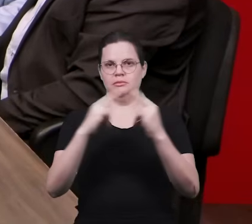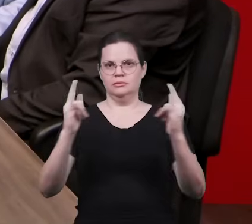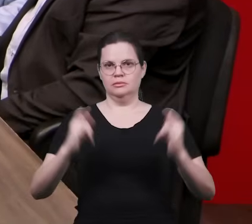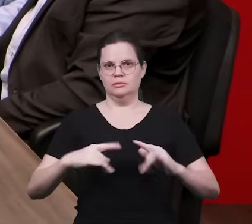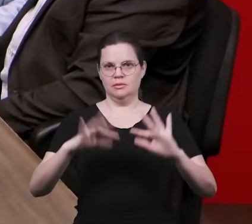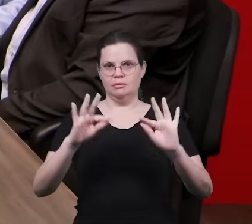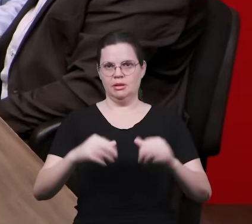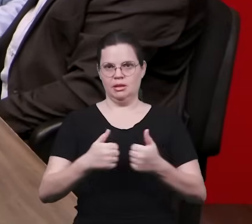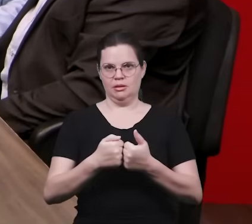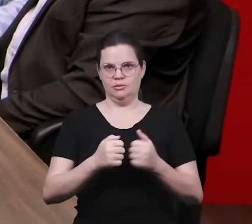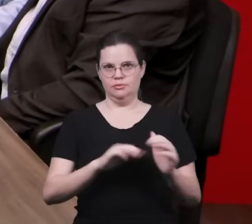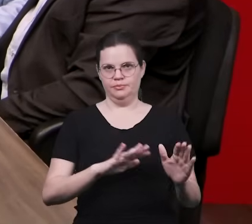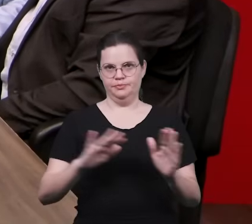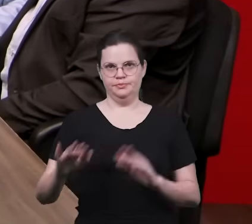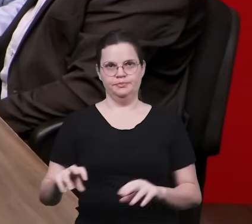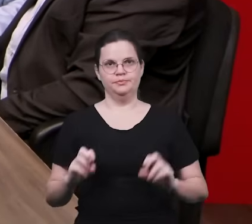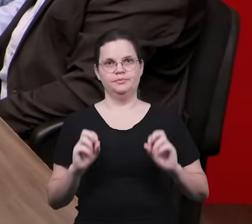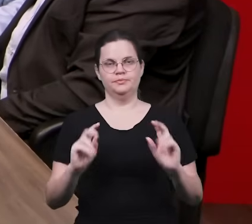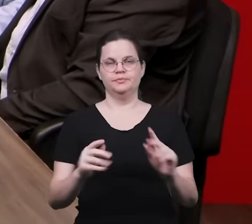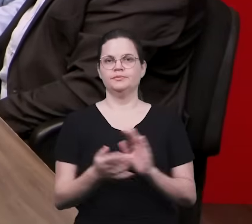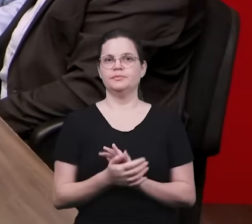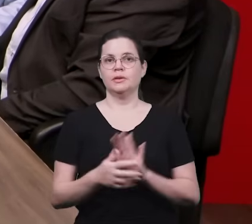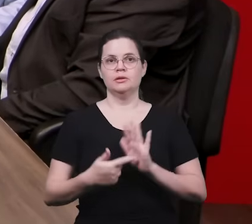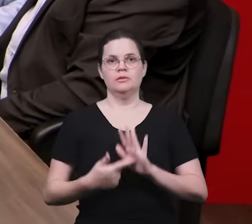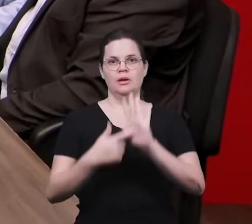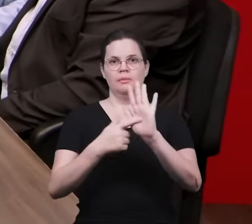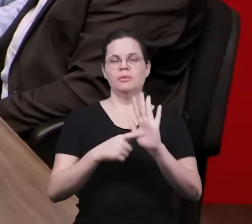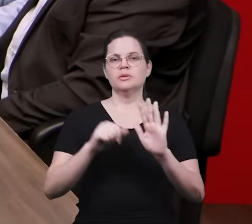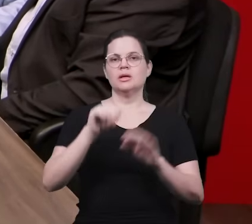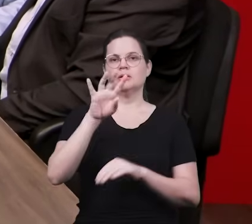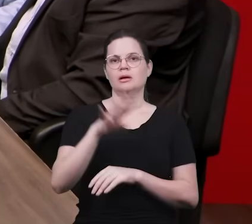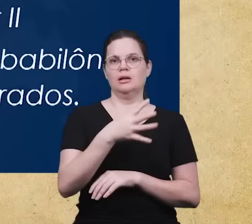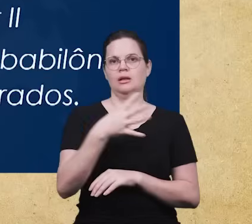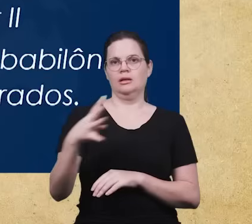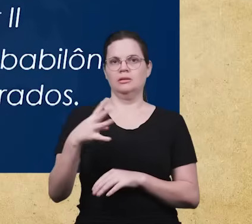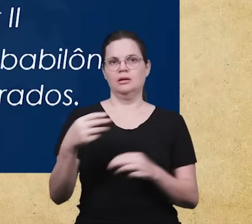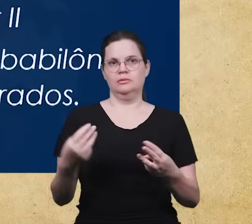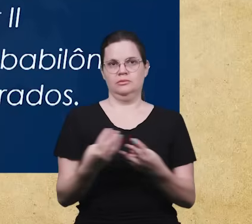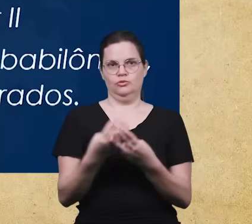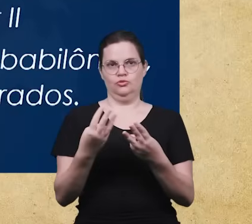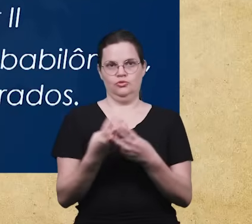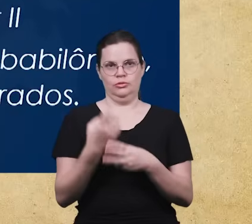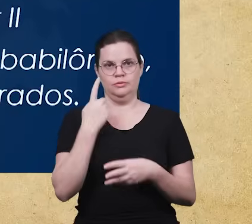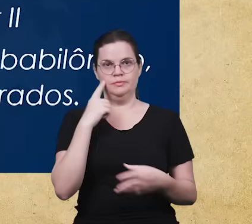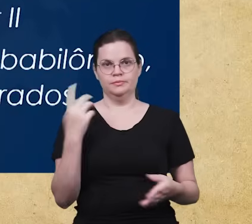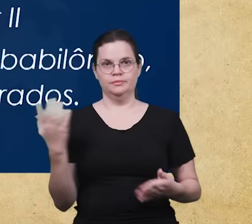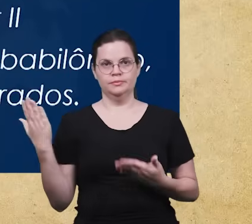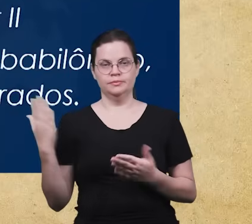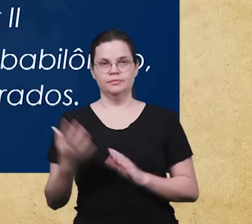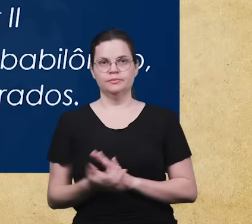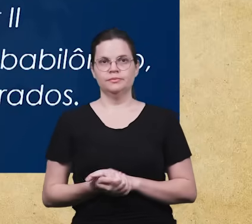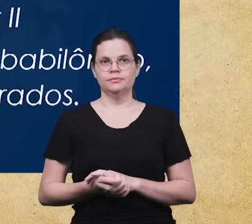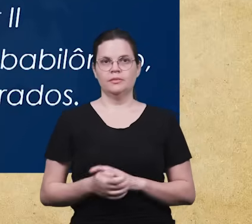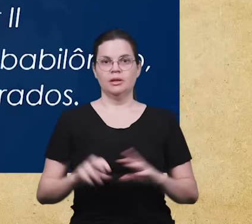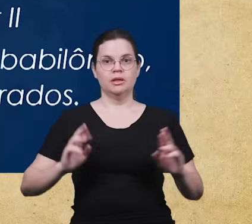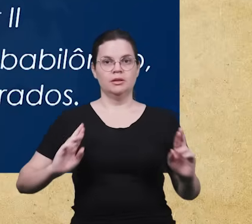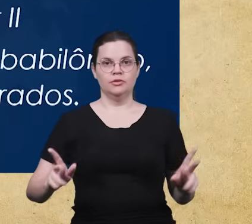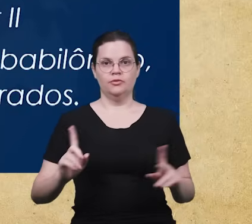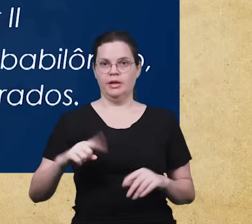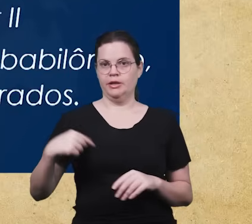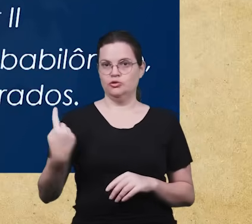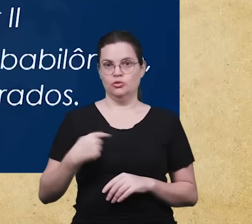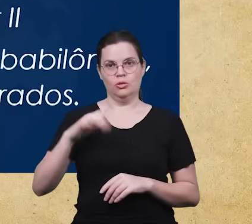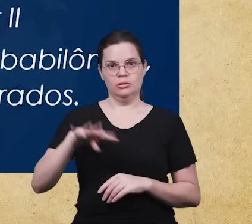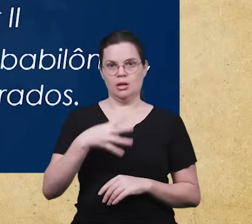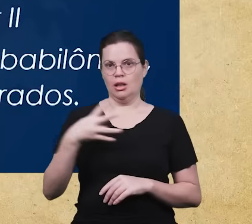rapidamente colocar, já falamos um pouco sobre isso, mas o calendário judaico, né? O calendário judaico, ele inicia, diferentemente do